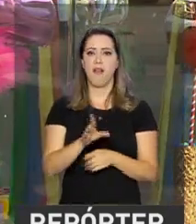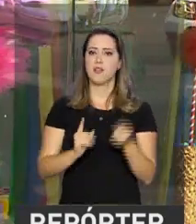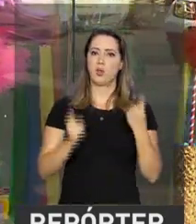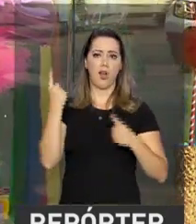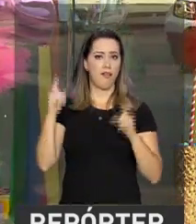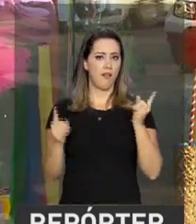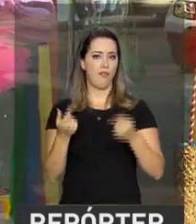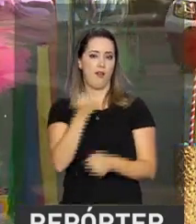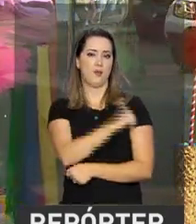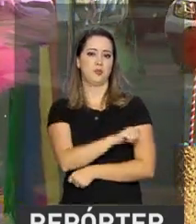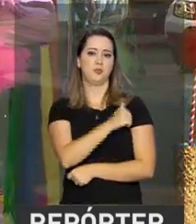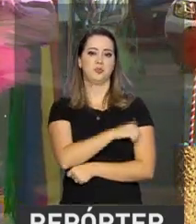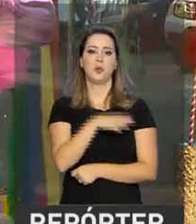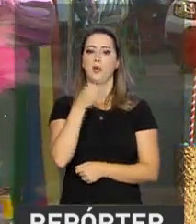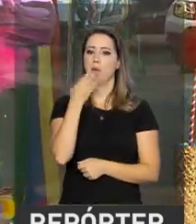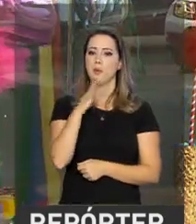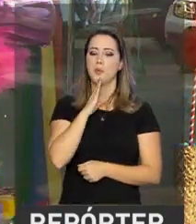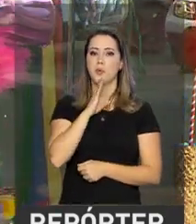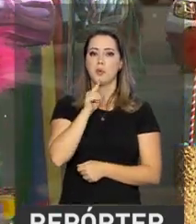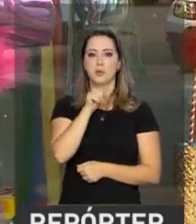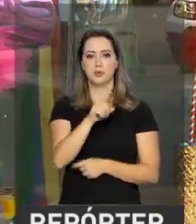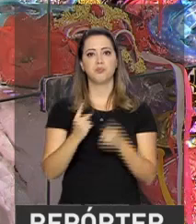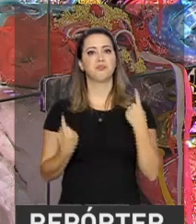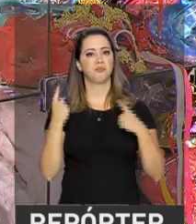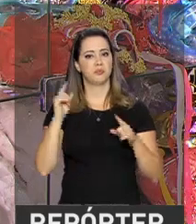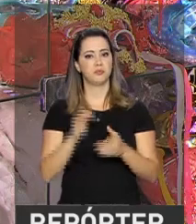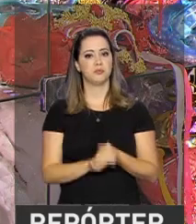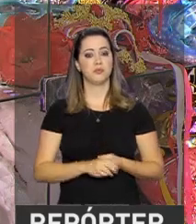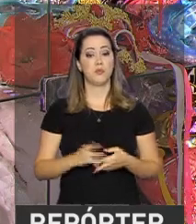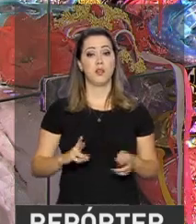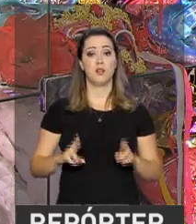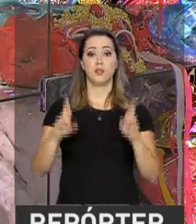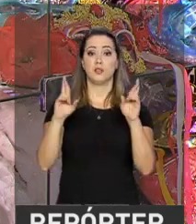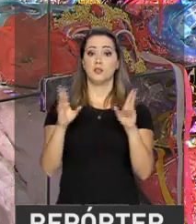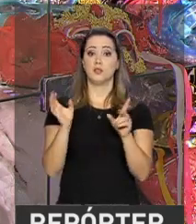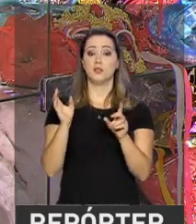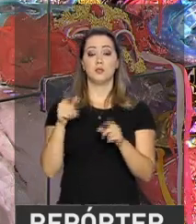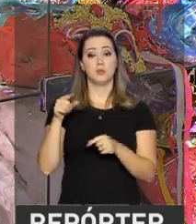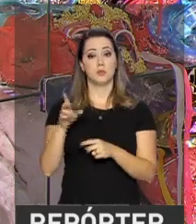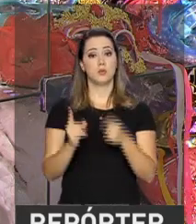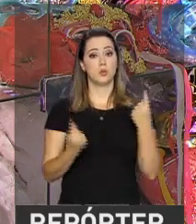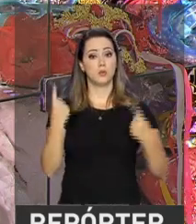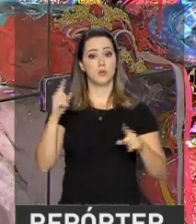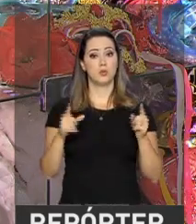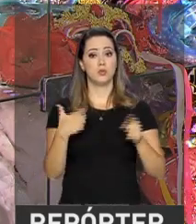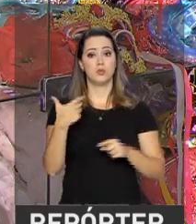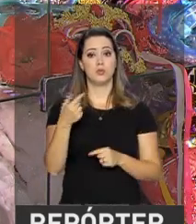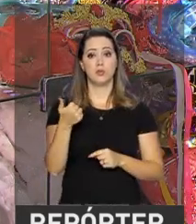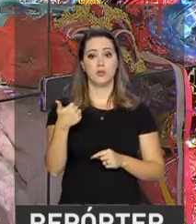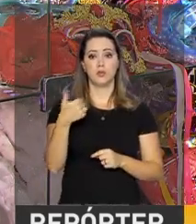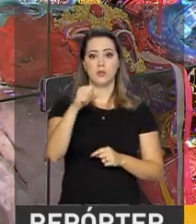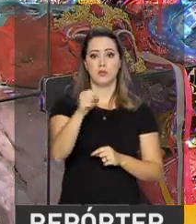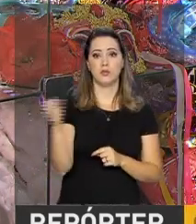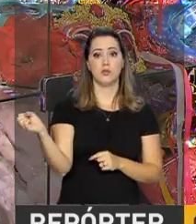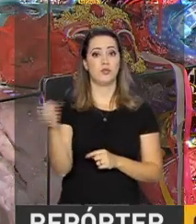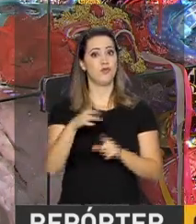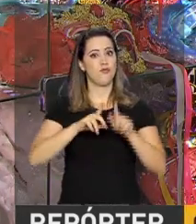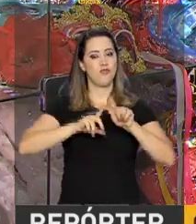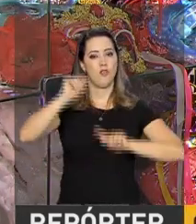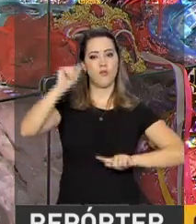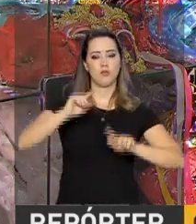excelente oportunidade da gente conhecer a cidade no carnaval. A expectativa para o Carnaval de 2018 é um recorde